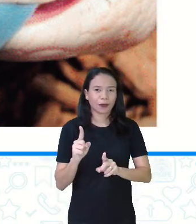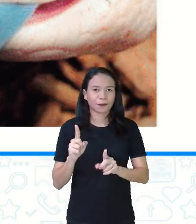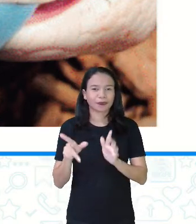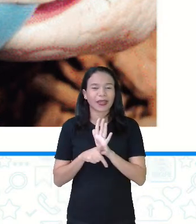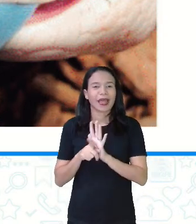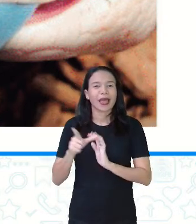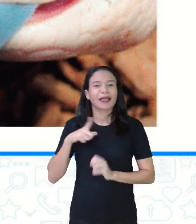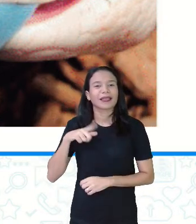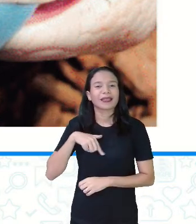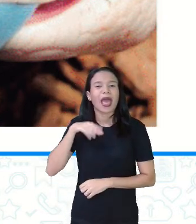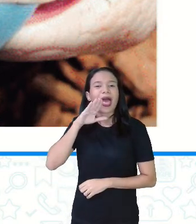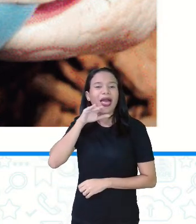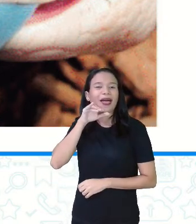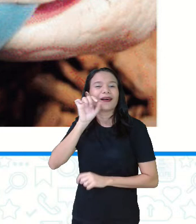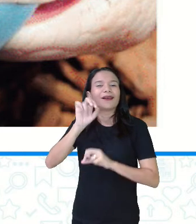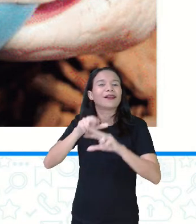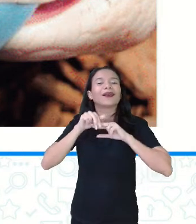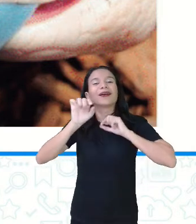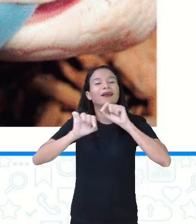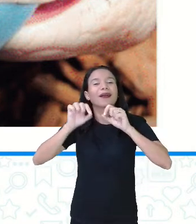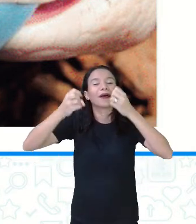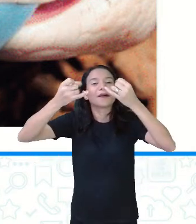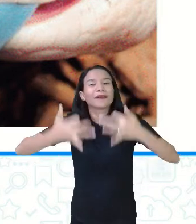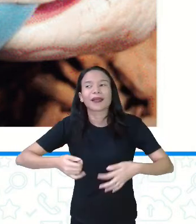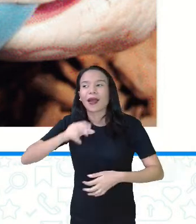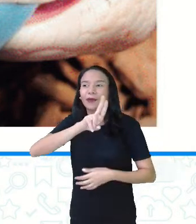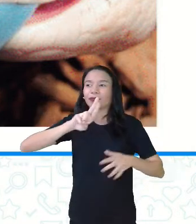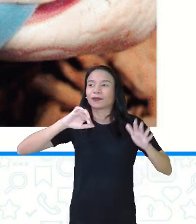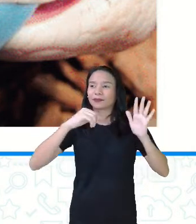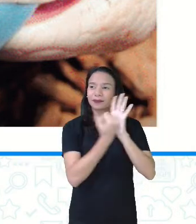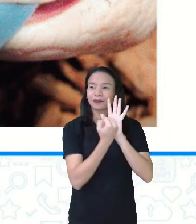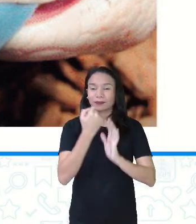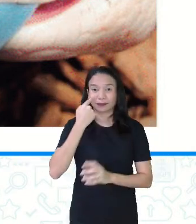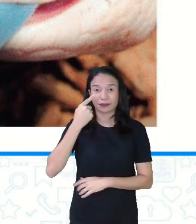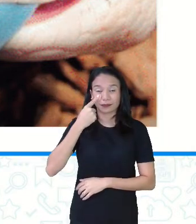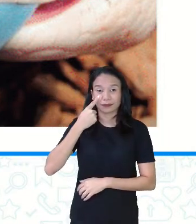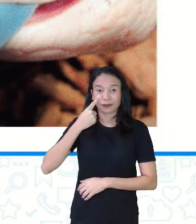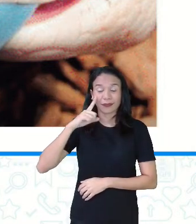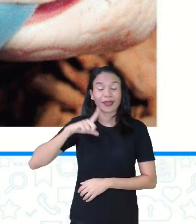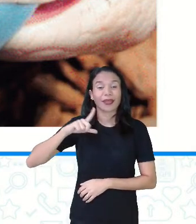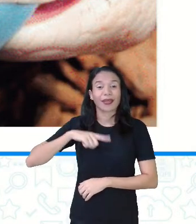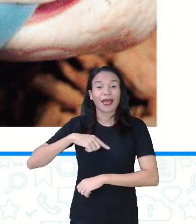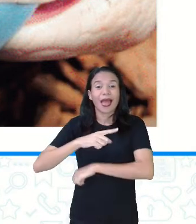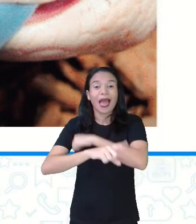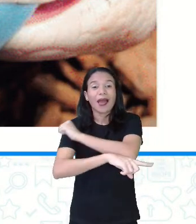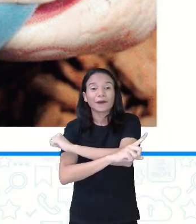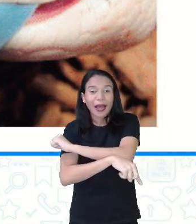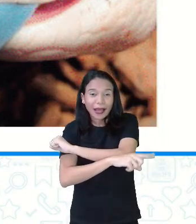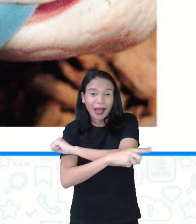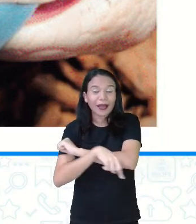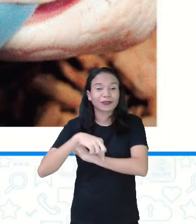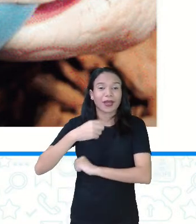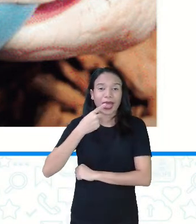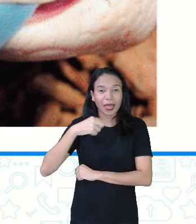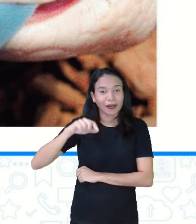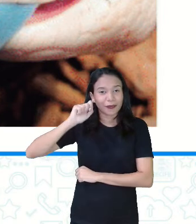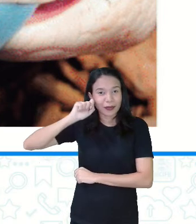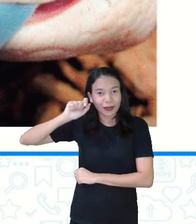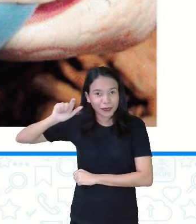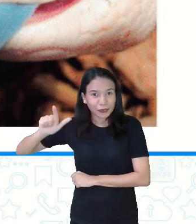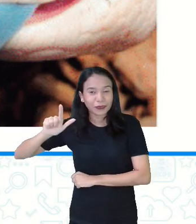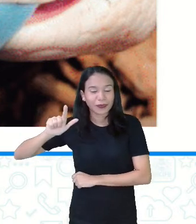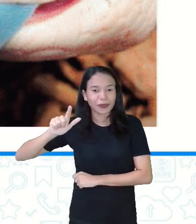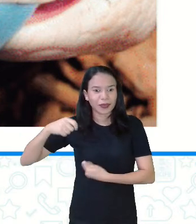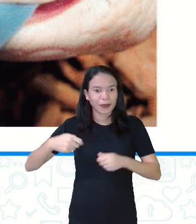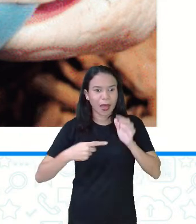para vocês, porque quer justificar o nome dele. Esse lagarto se chama lagarto da língua azul. Então, se ele não mostrasse